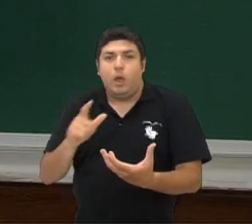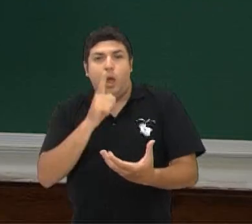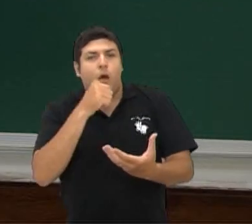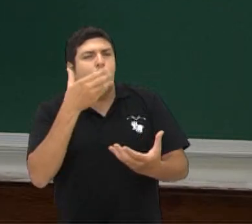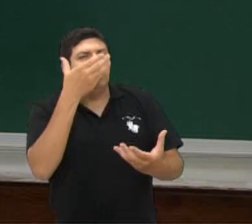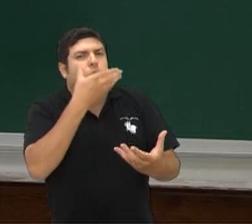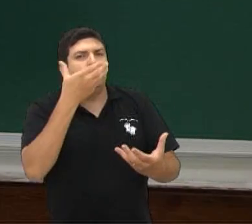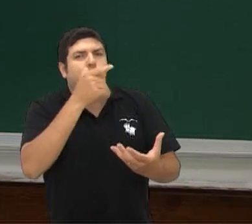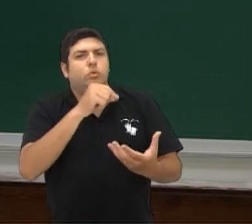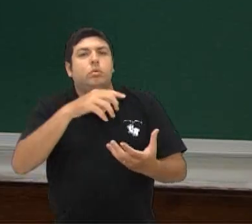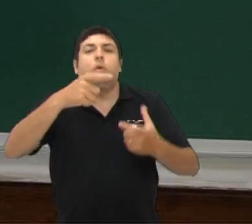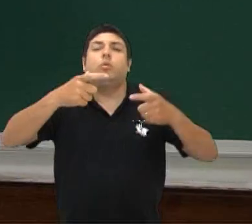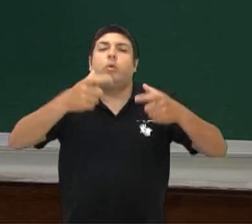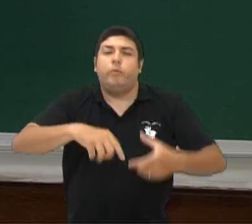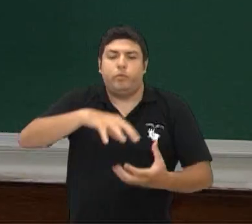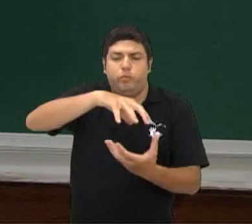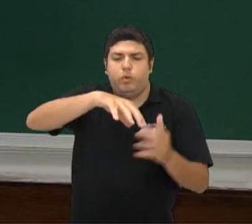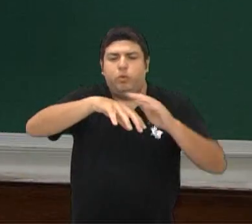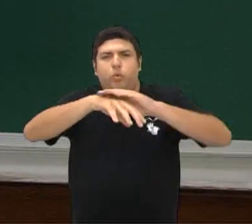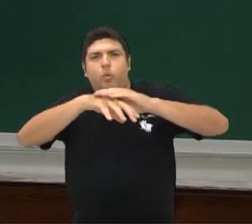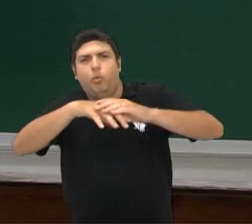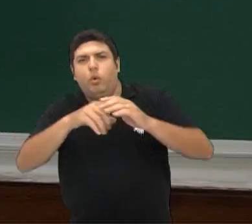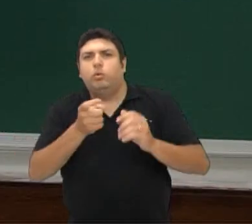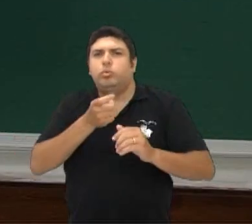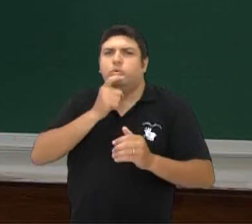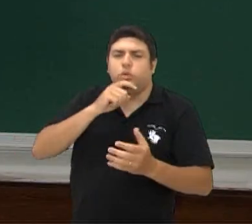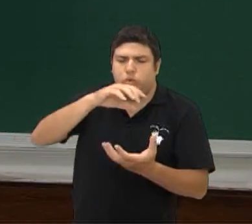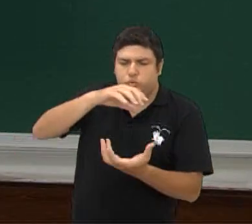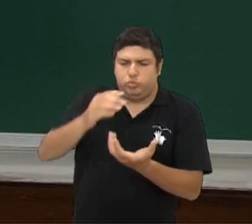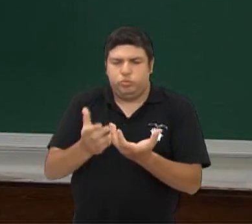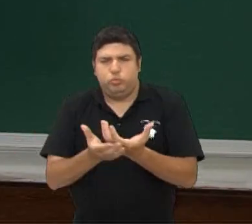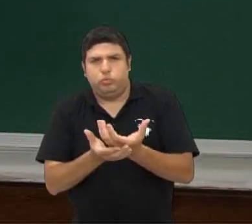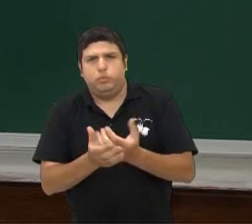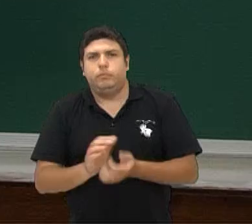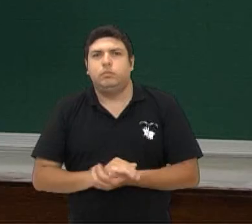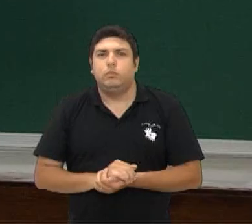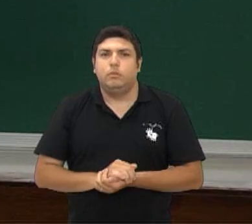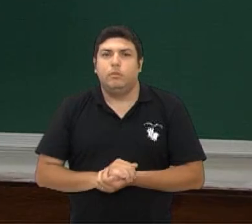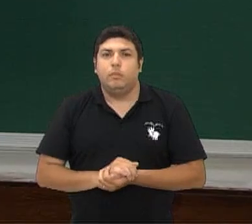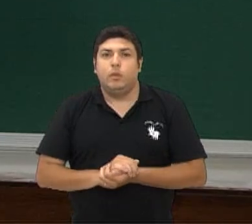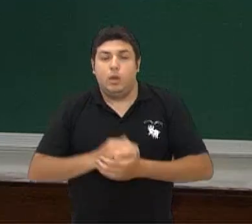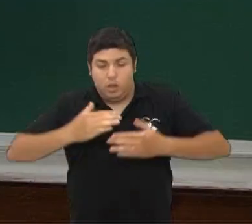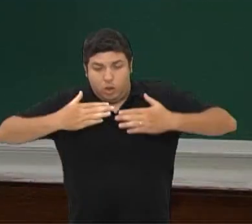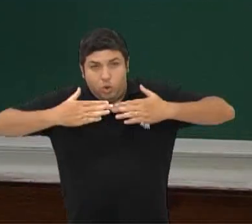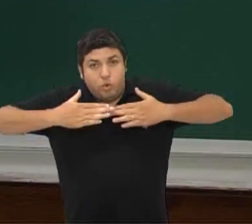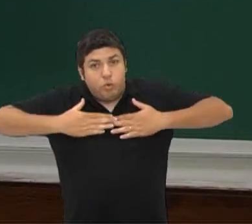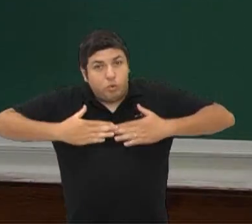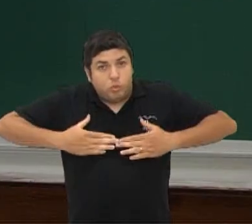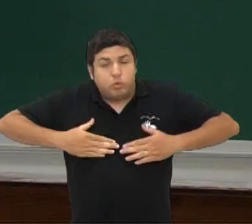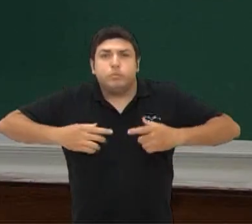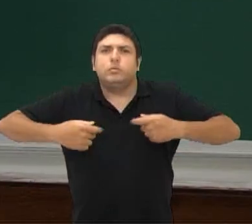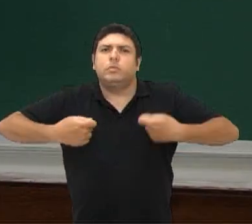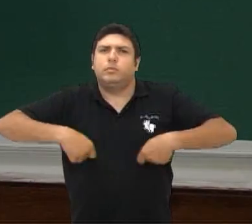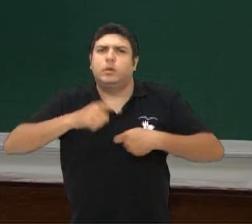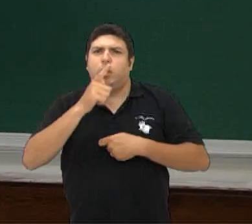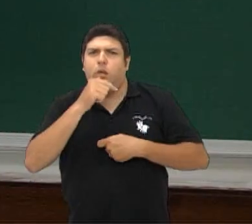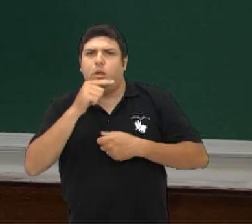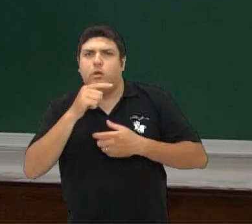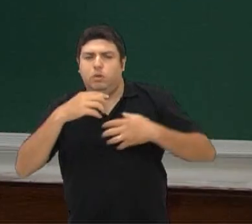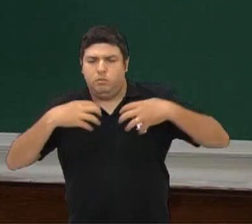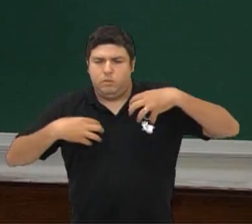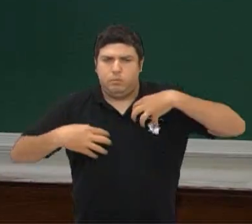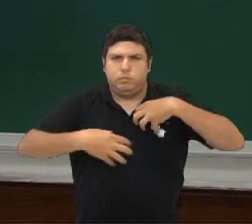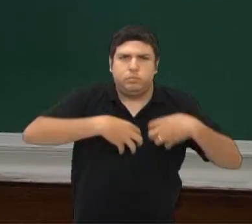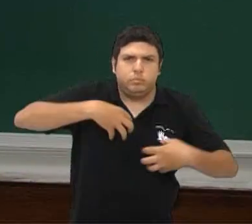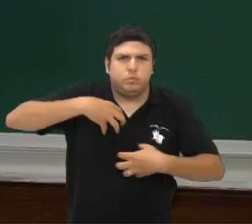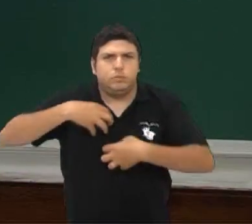dela está lá nas calotas polares. O nosso corpo, todo ele precisa de água. né? Tem órgãos que têm mais água, tem órgãos que têm menos. Veja